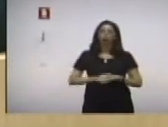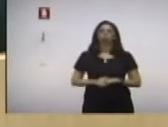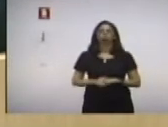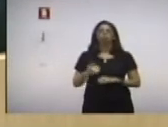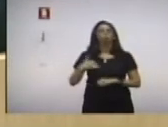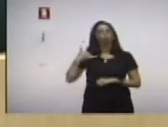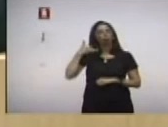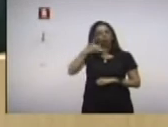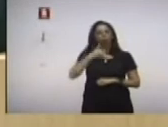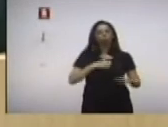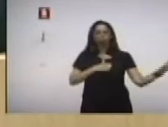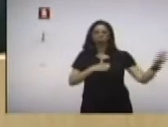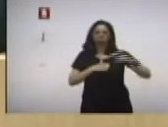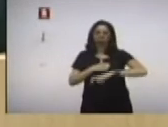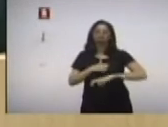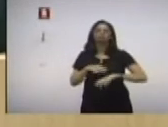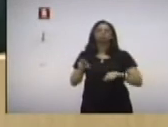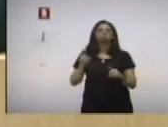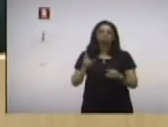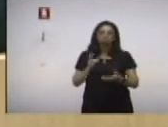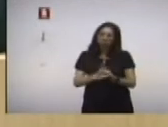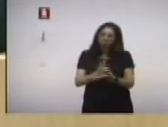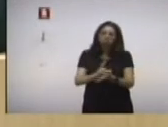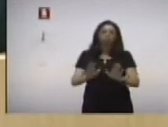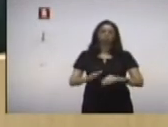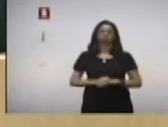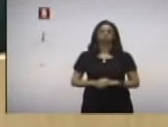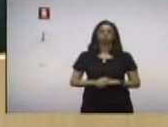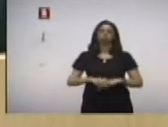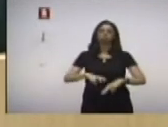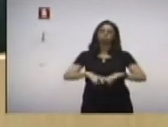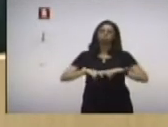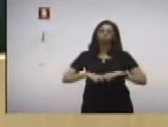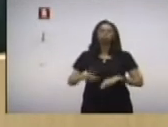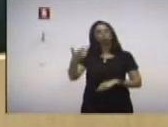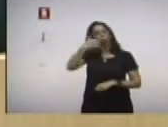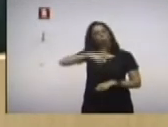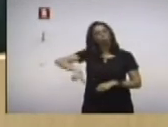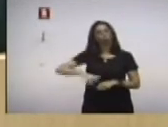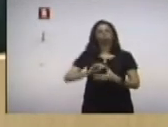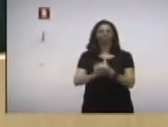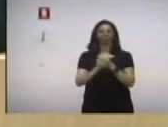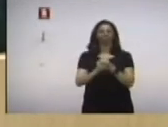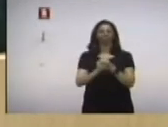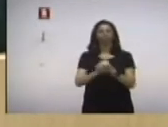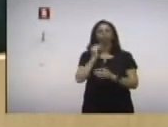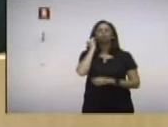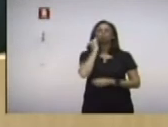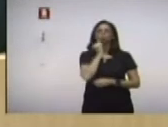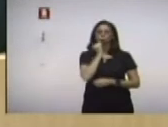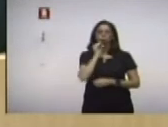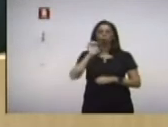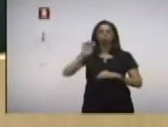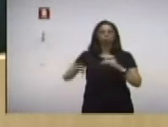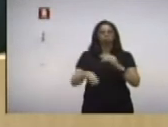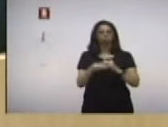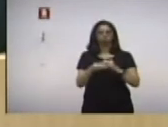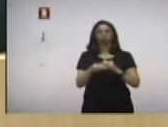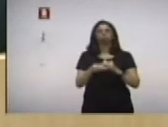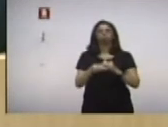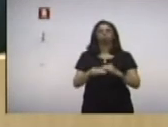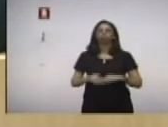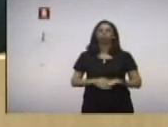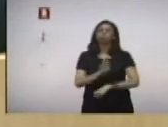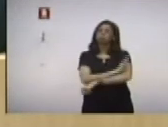nos atende ia parar E aqui as emendas do vereador do caselato passou da hora ali de ter uma